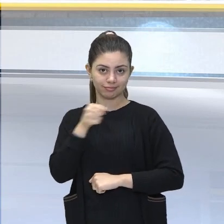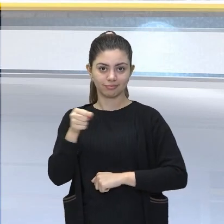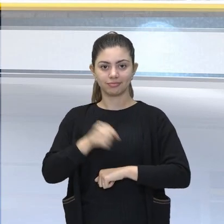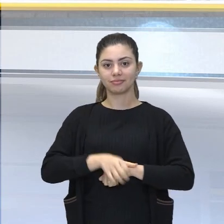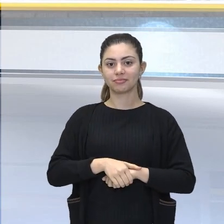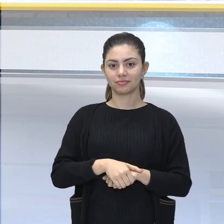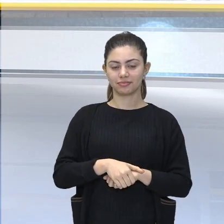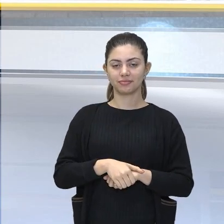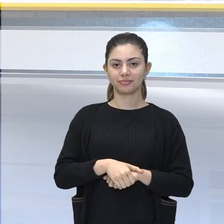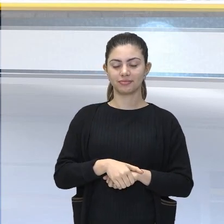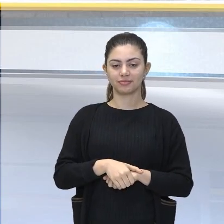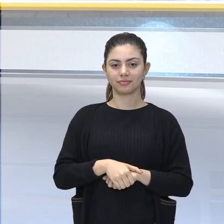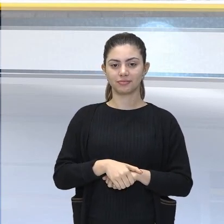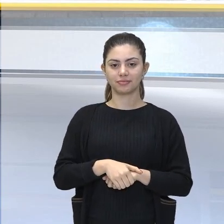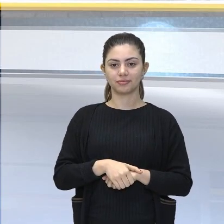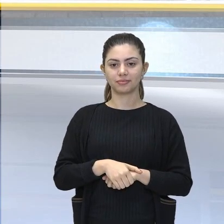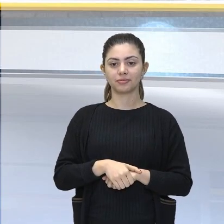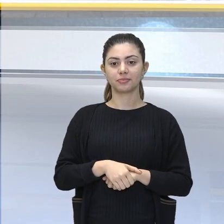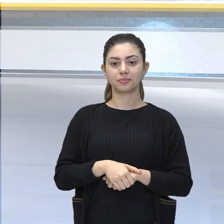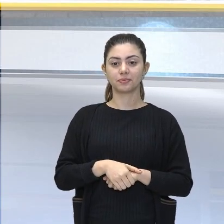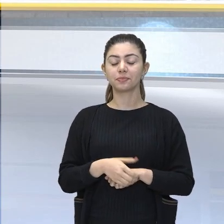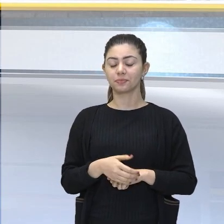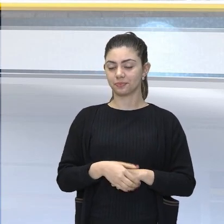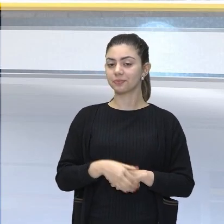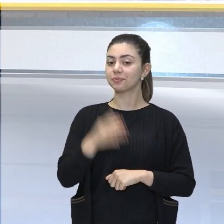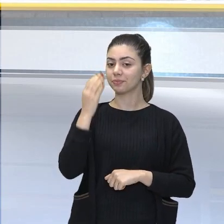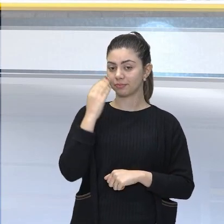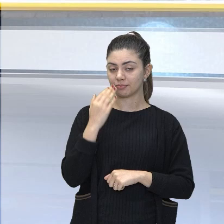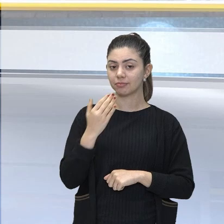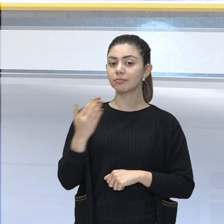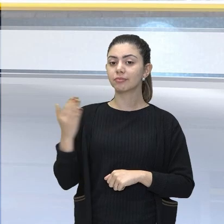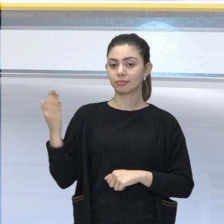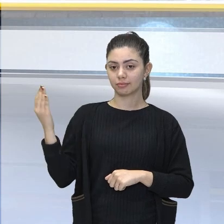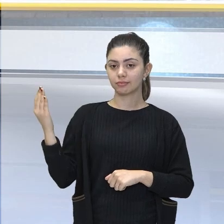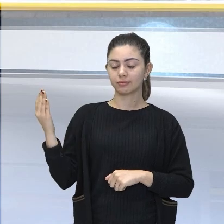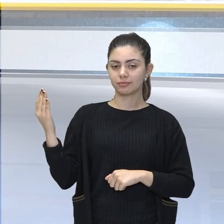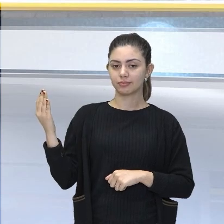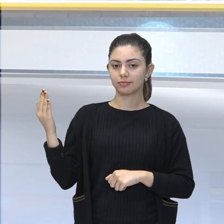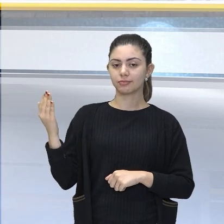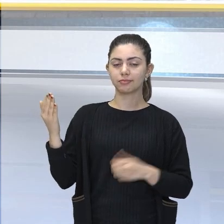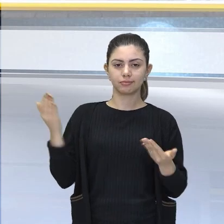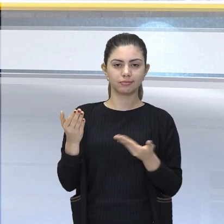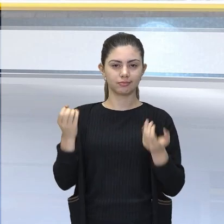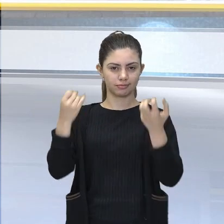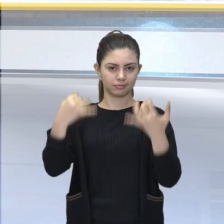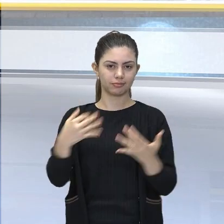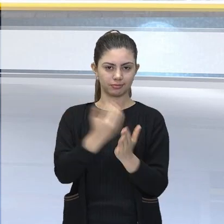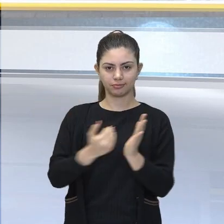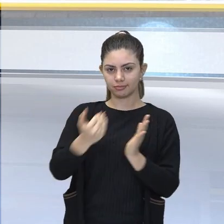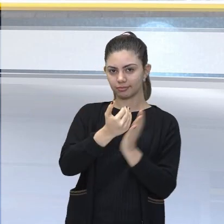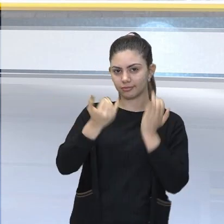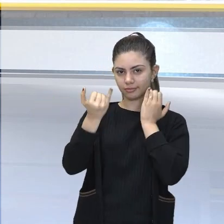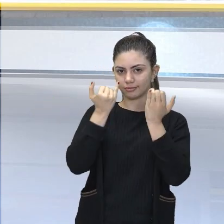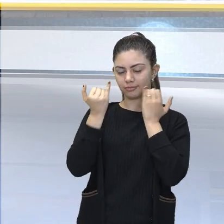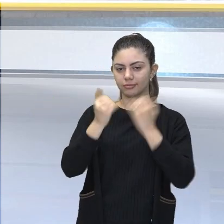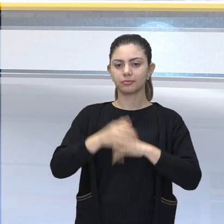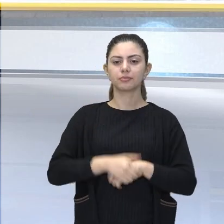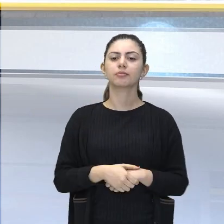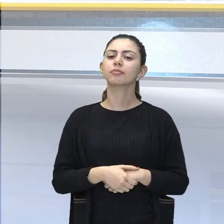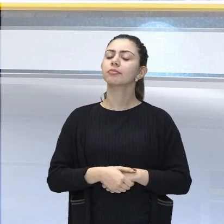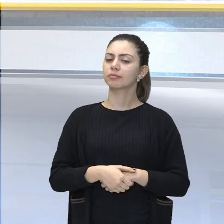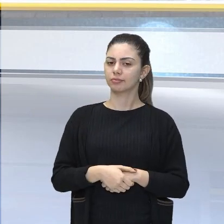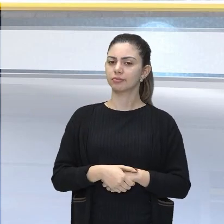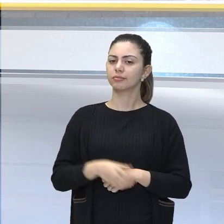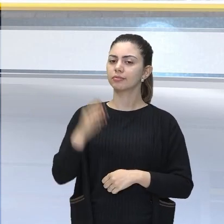jornalístico. Continuando um pouquinho mais sobre esse gênero textual, né, jornalístico, vocês têm aqui